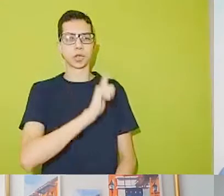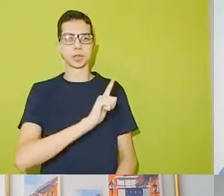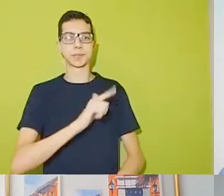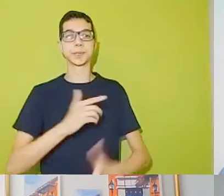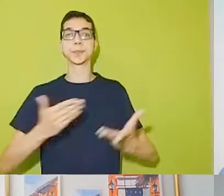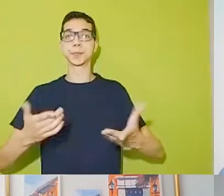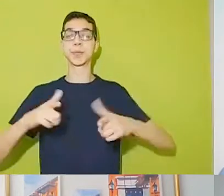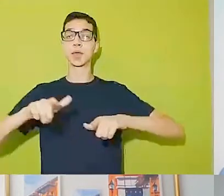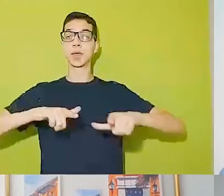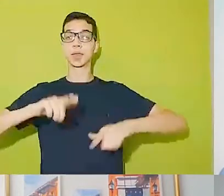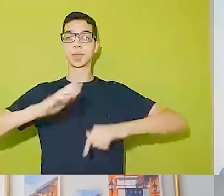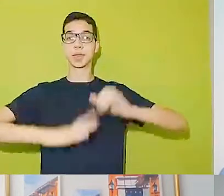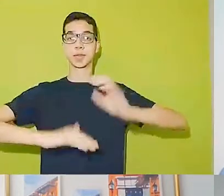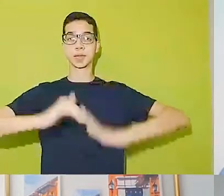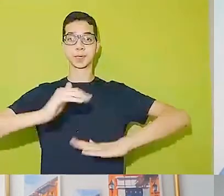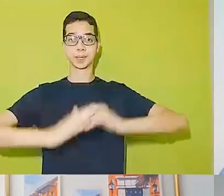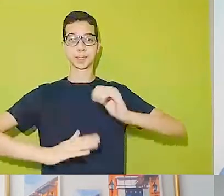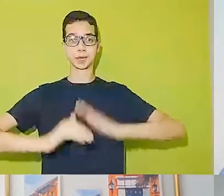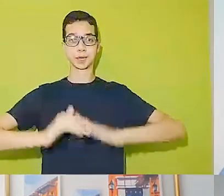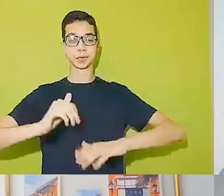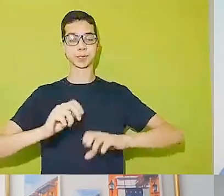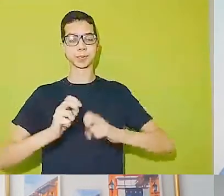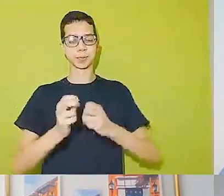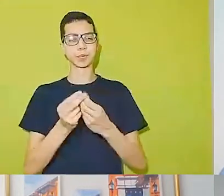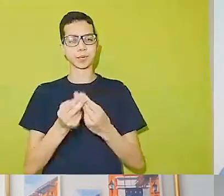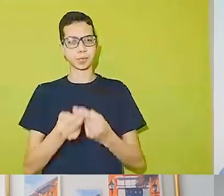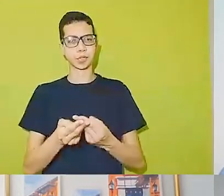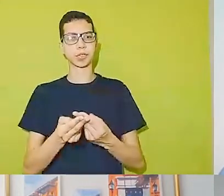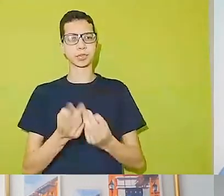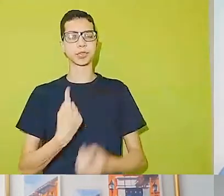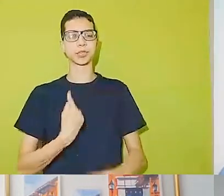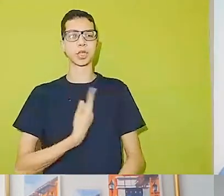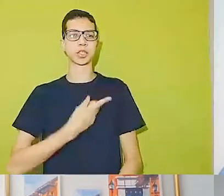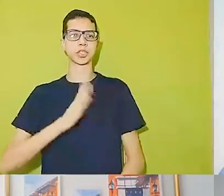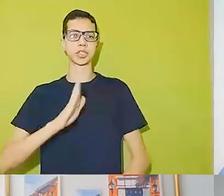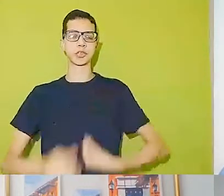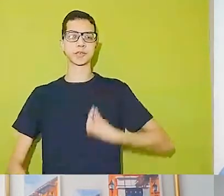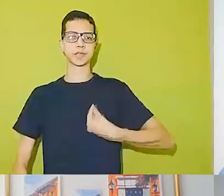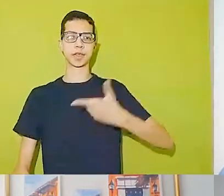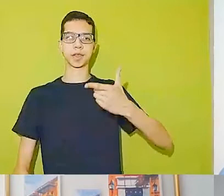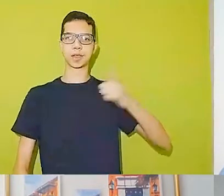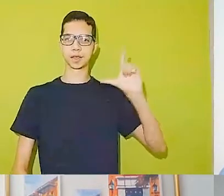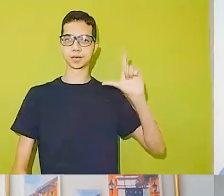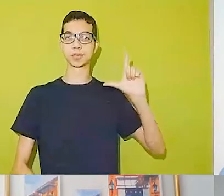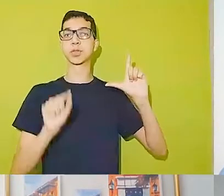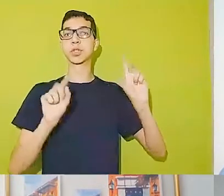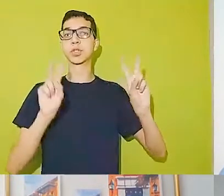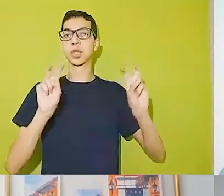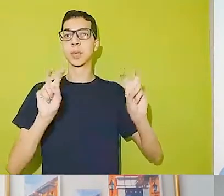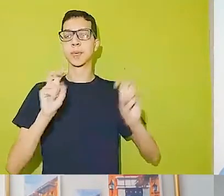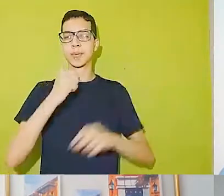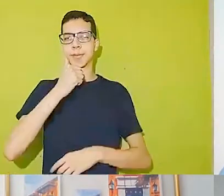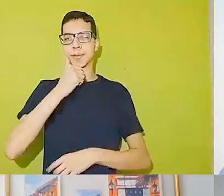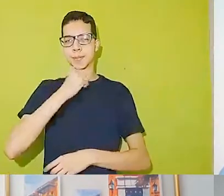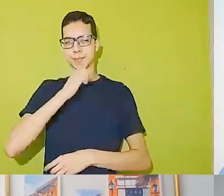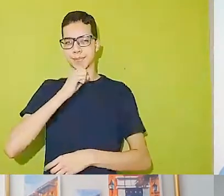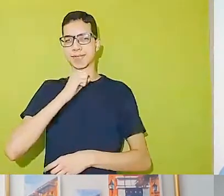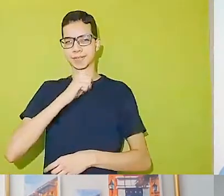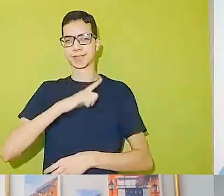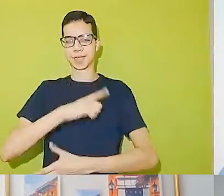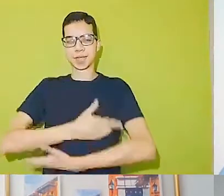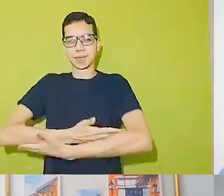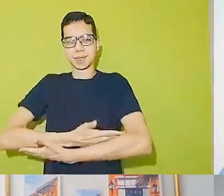dessa problemática, né, que nós estávamos vivendo, a retirada compulsória de bebês de suas mães logo na